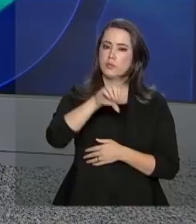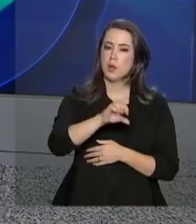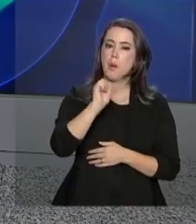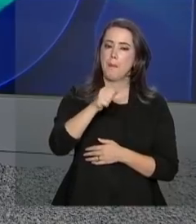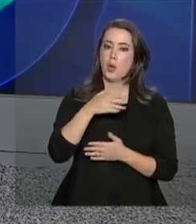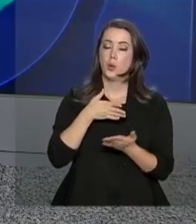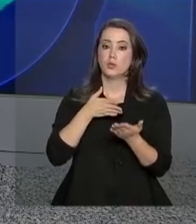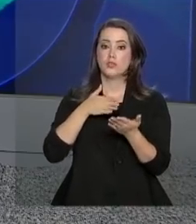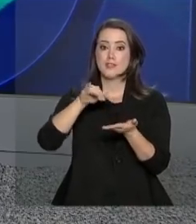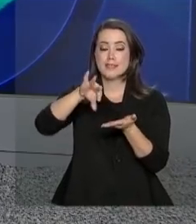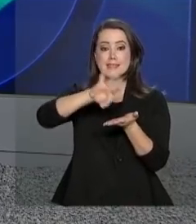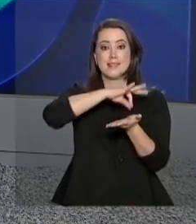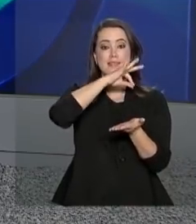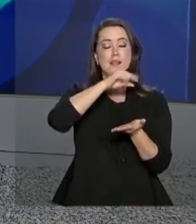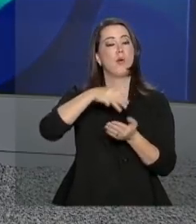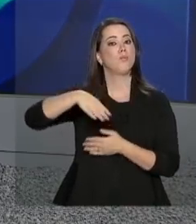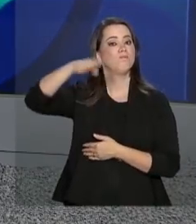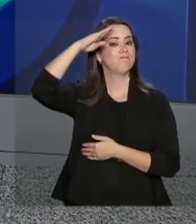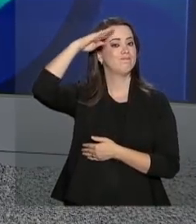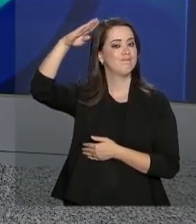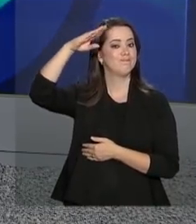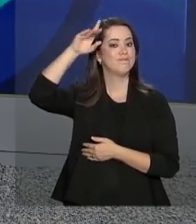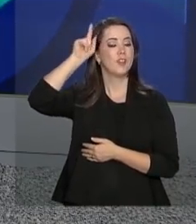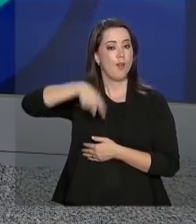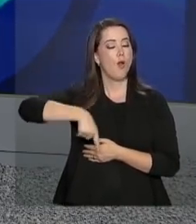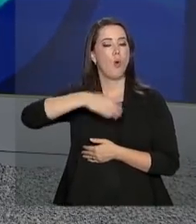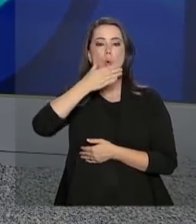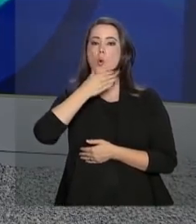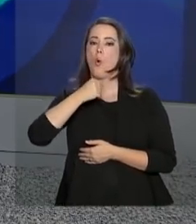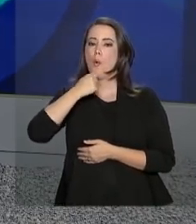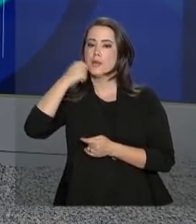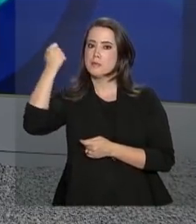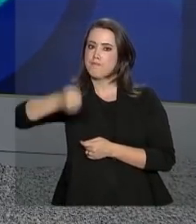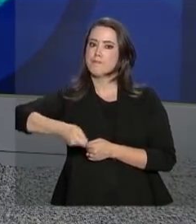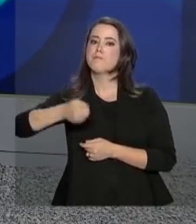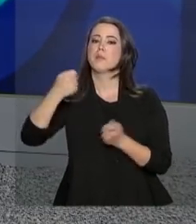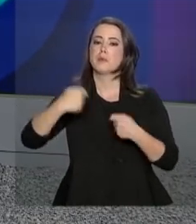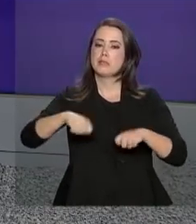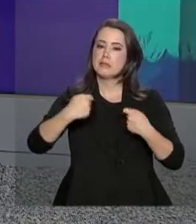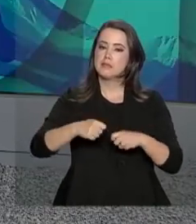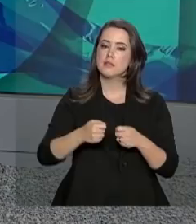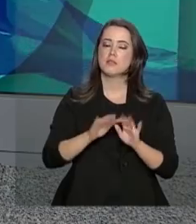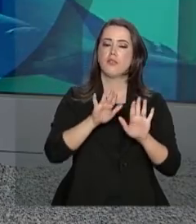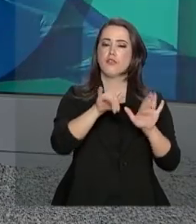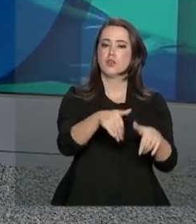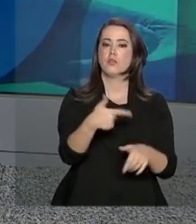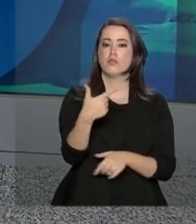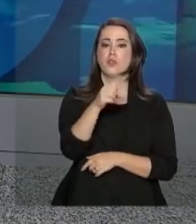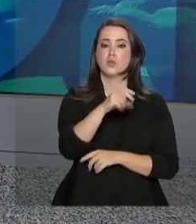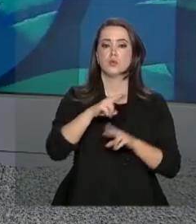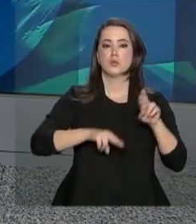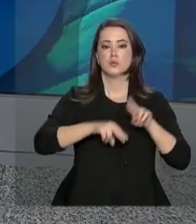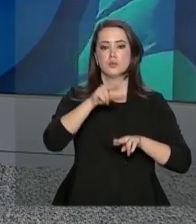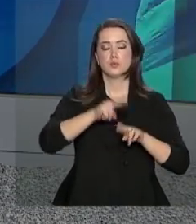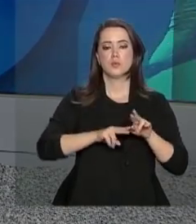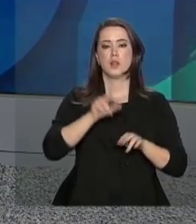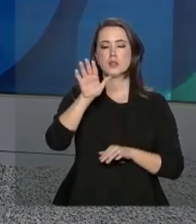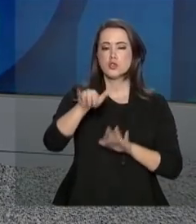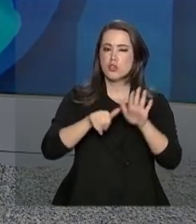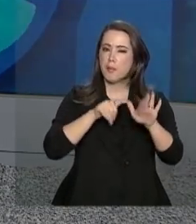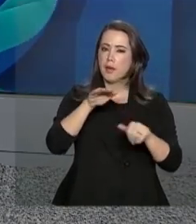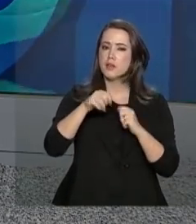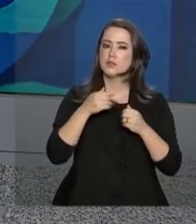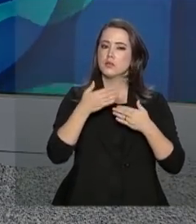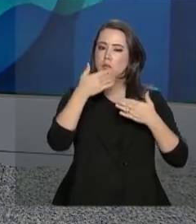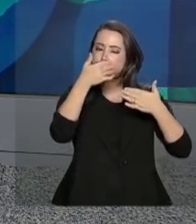alistamento militar o cadastro é obrigatório para os homens e termina no dia 28 de Junho os convocados passam por